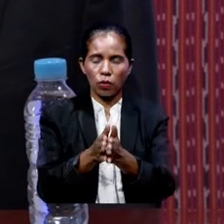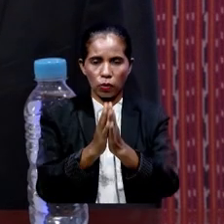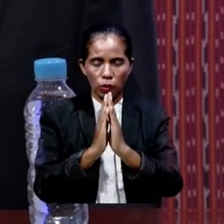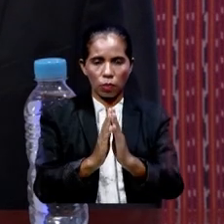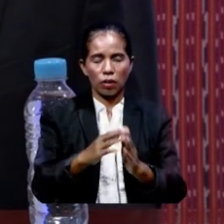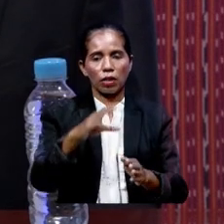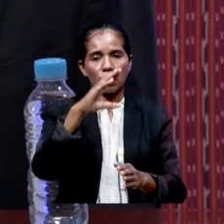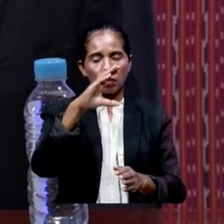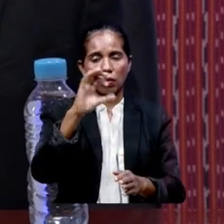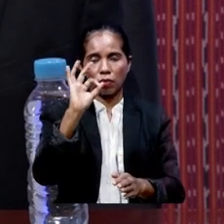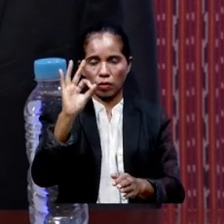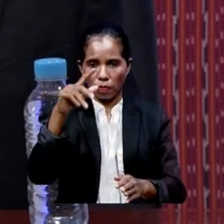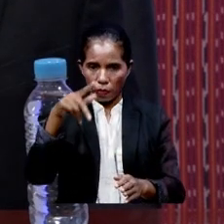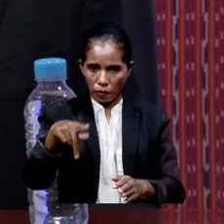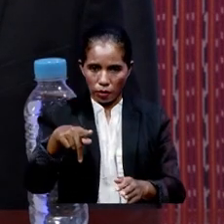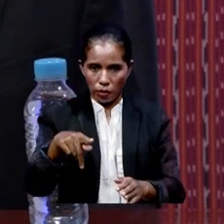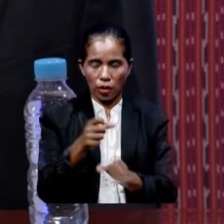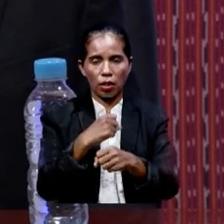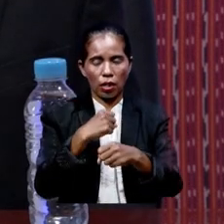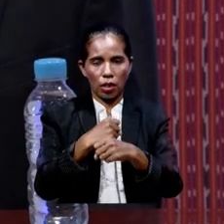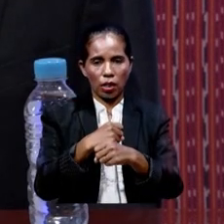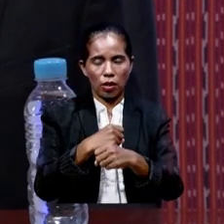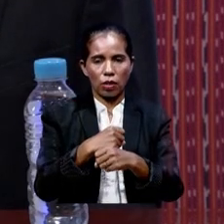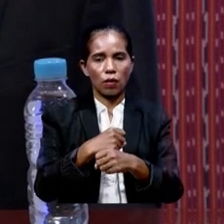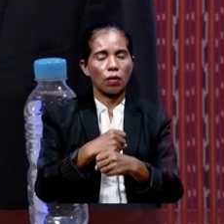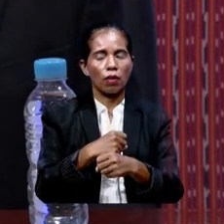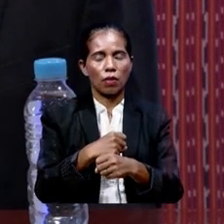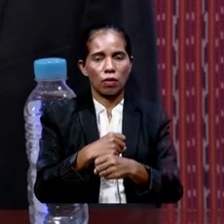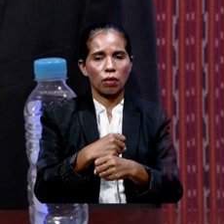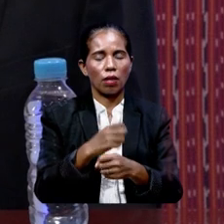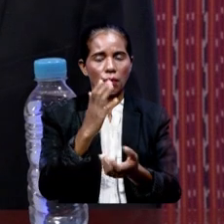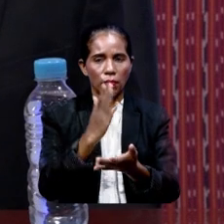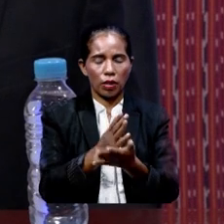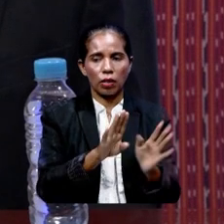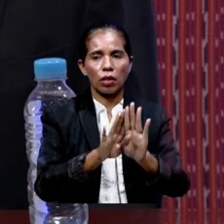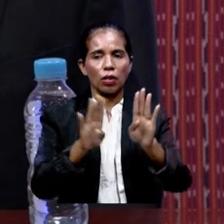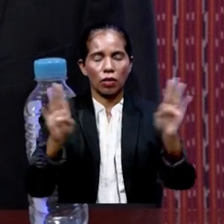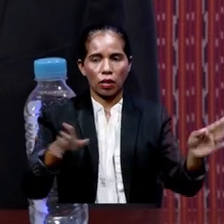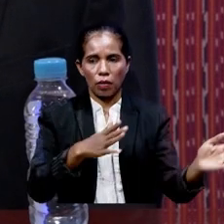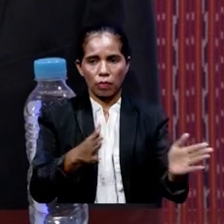a suspensão ainda imediata ba professor né e ao mesmo tempo lo que é processo